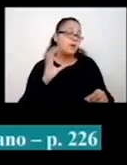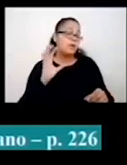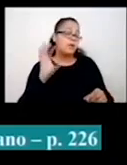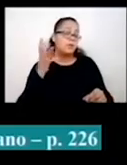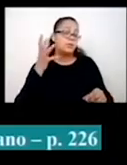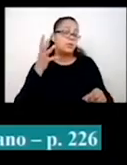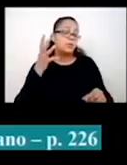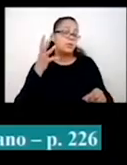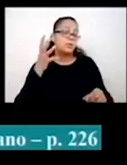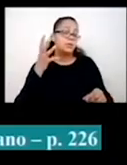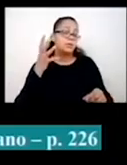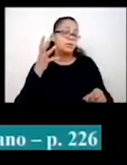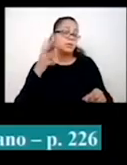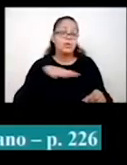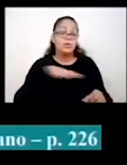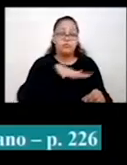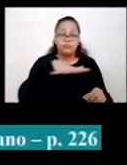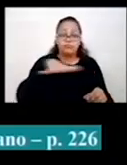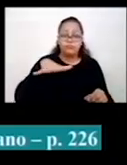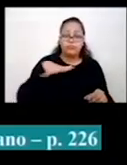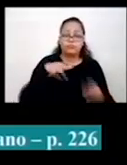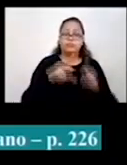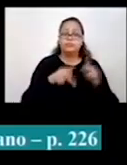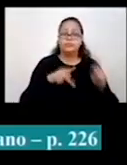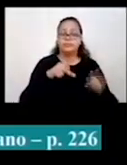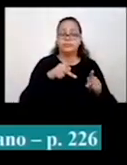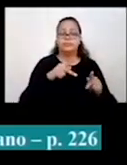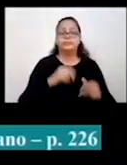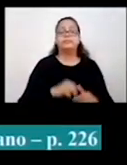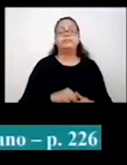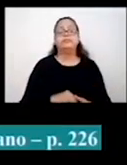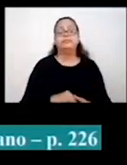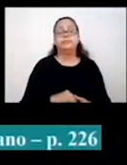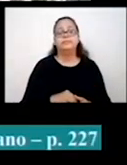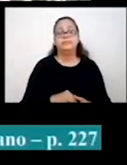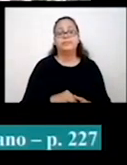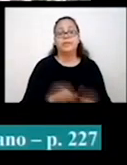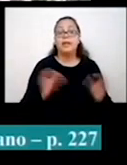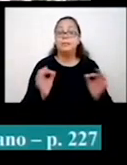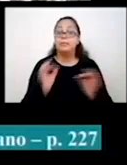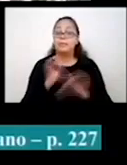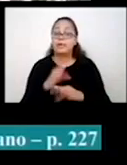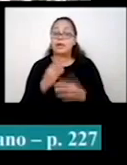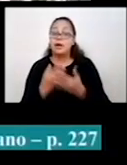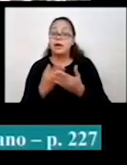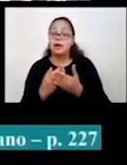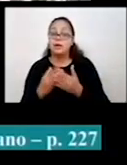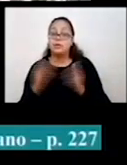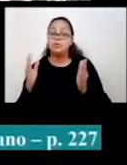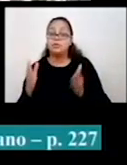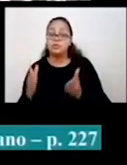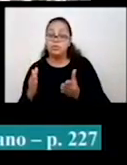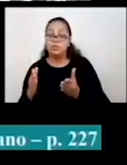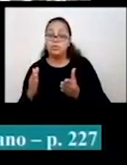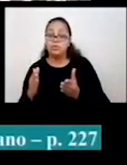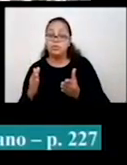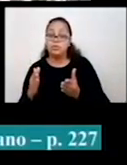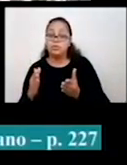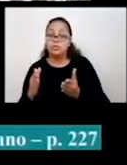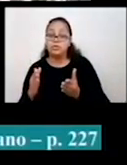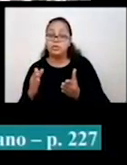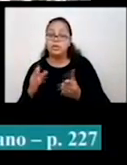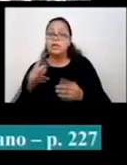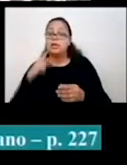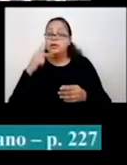como aconteceu a ocupação do seu espaço geográfico. Certo? Para a gente finalizar a nossa aula de hoje,